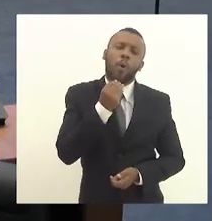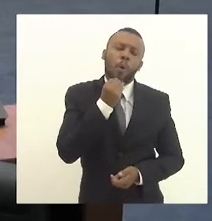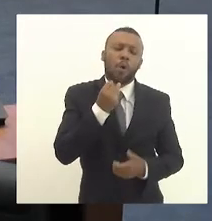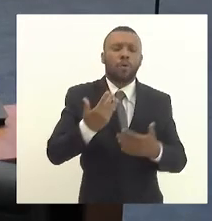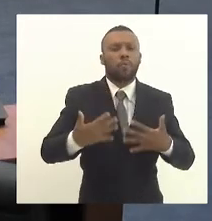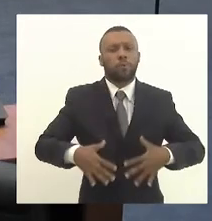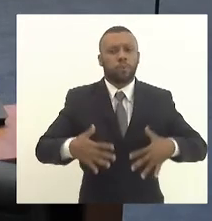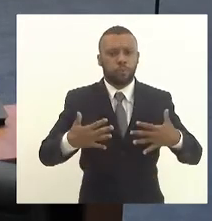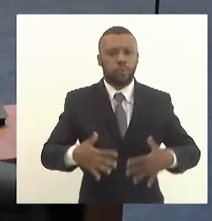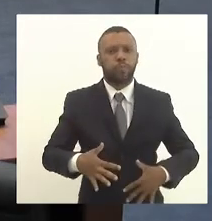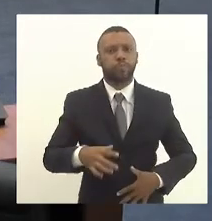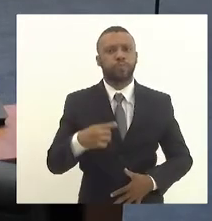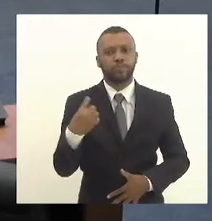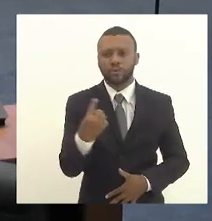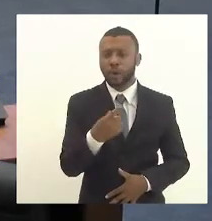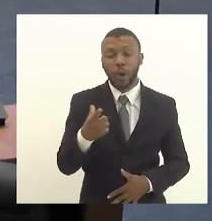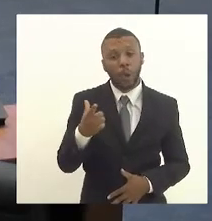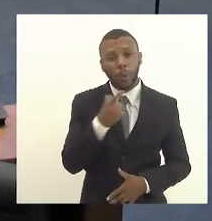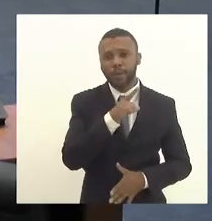de apresentar